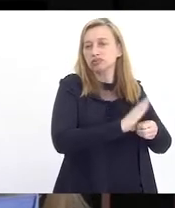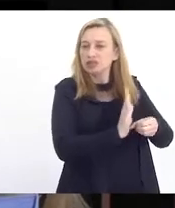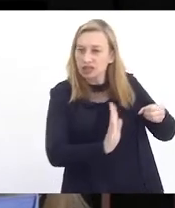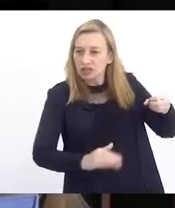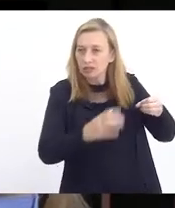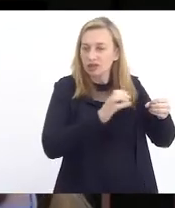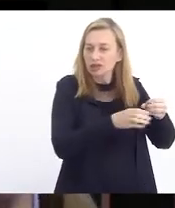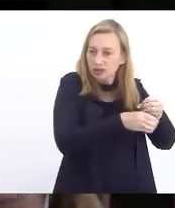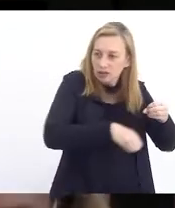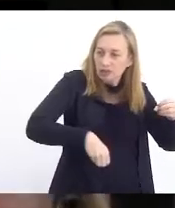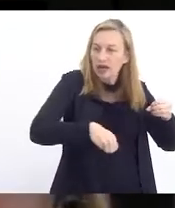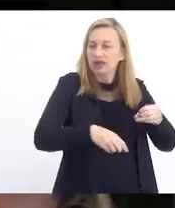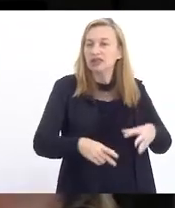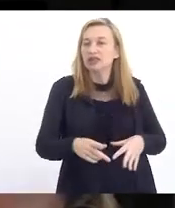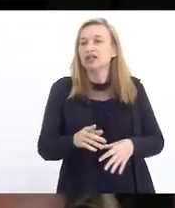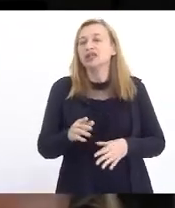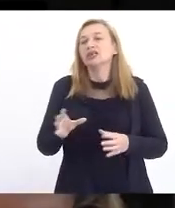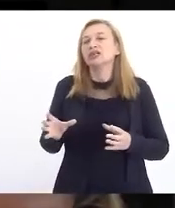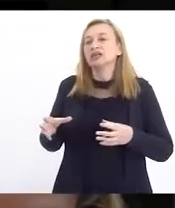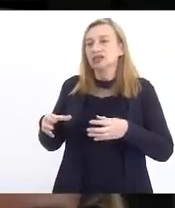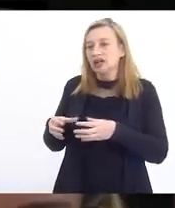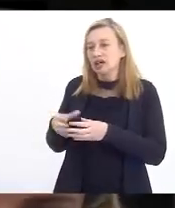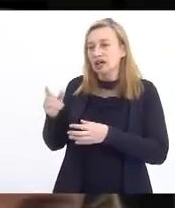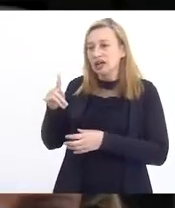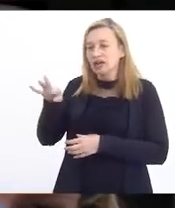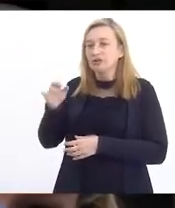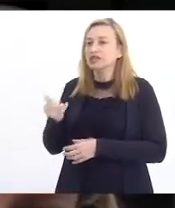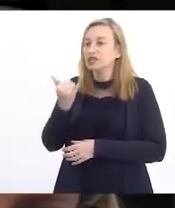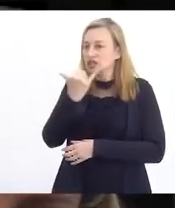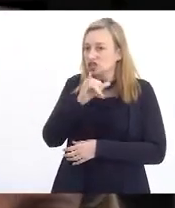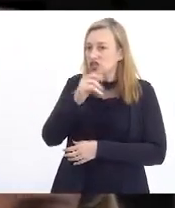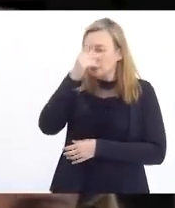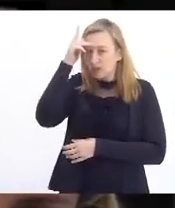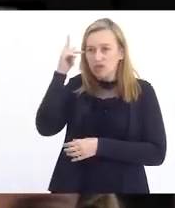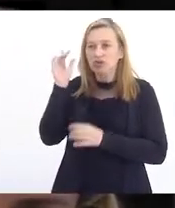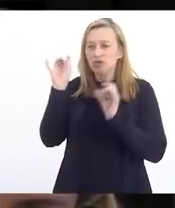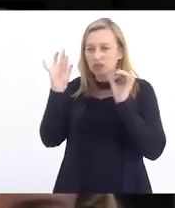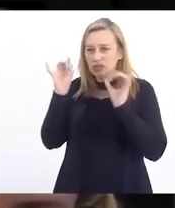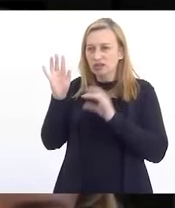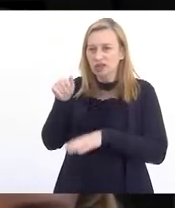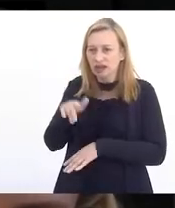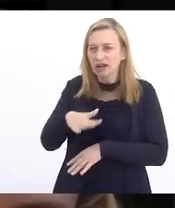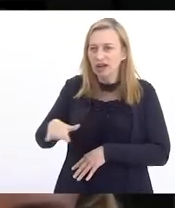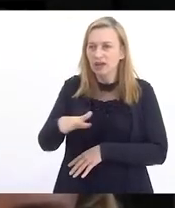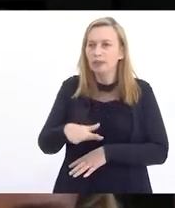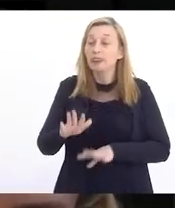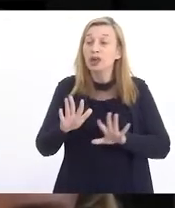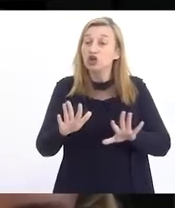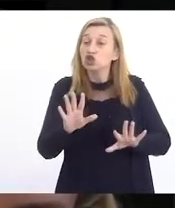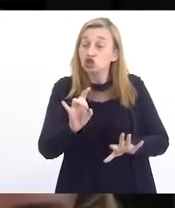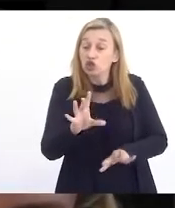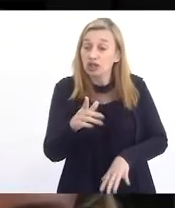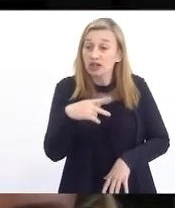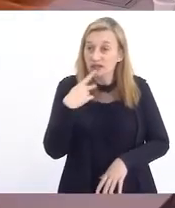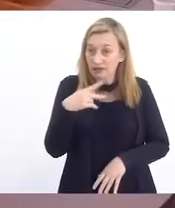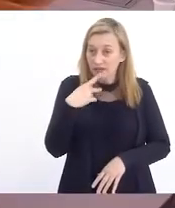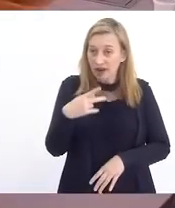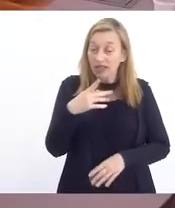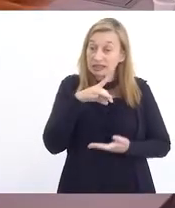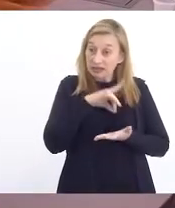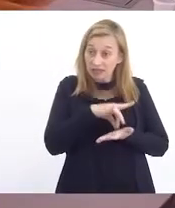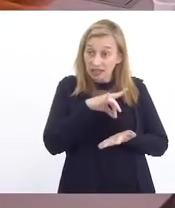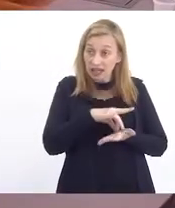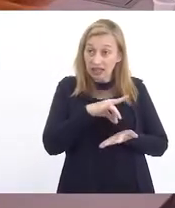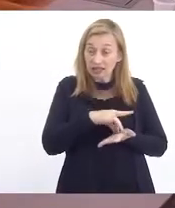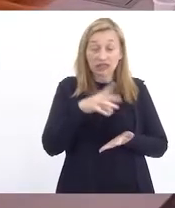Energia, aquelas pessoas especializadas naquela área. Então, presidente. Pois não. Não, eu só queria fazer um comentário, porque, na verdade, Luiz